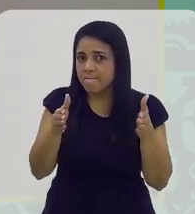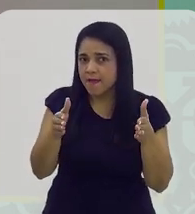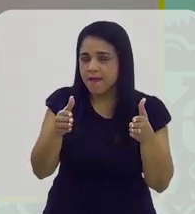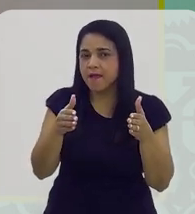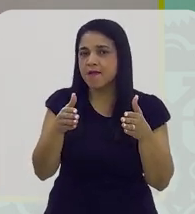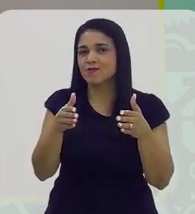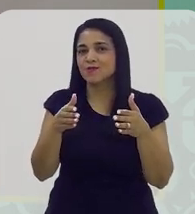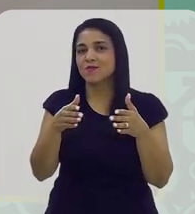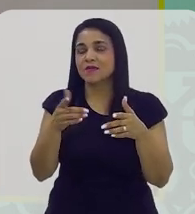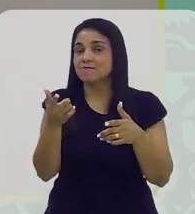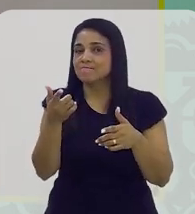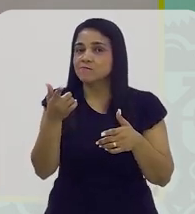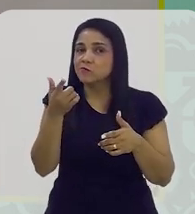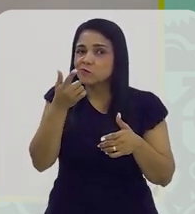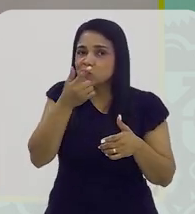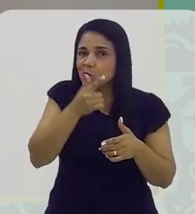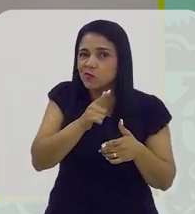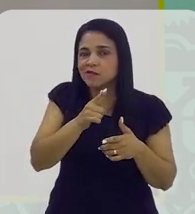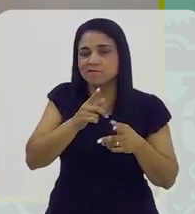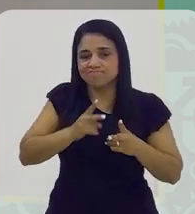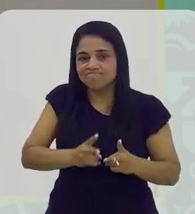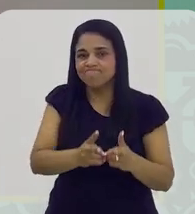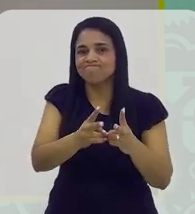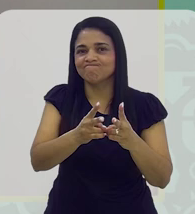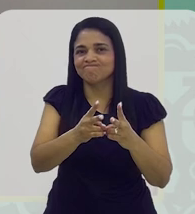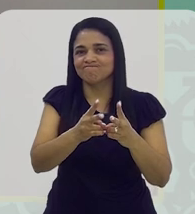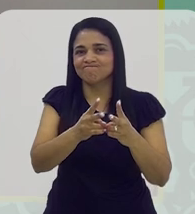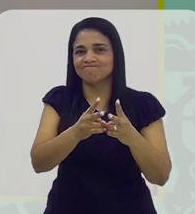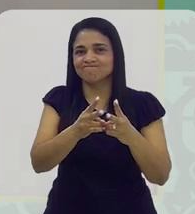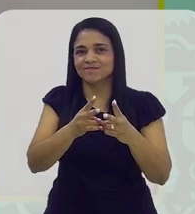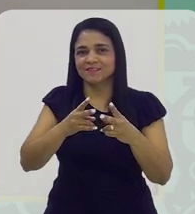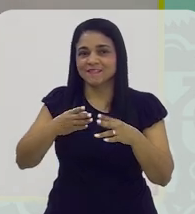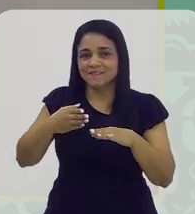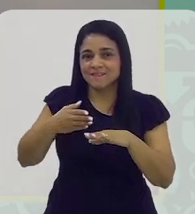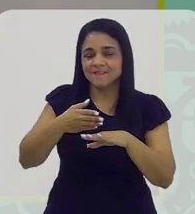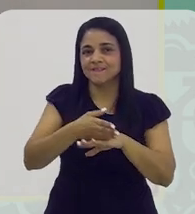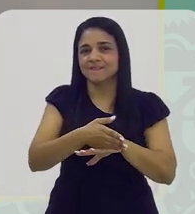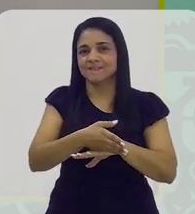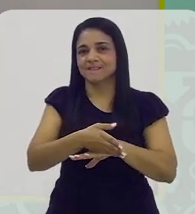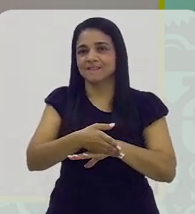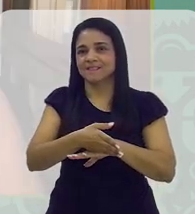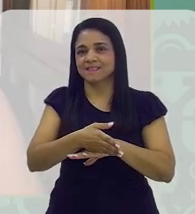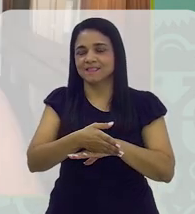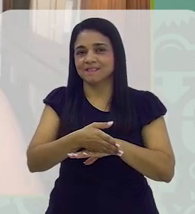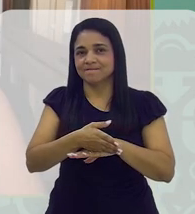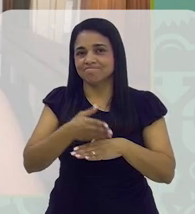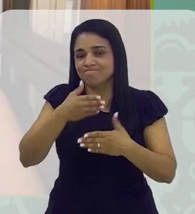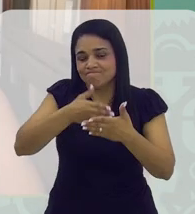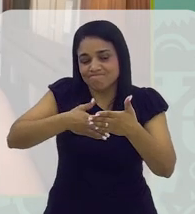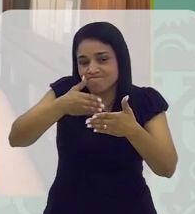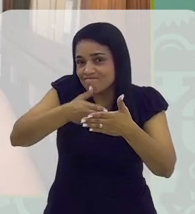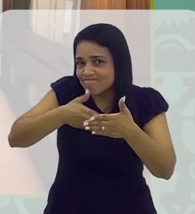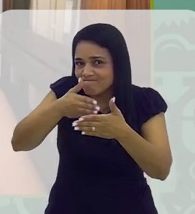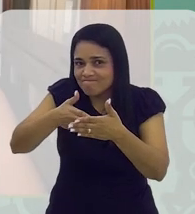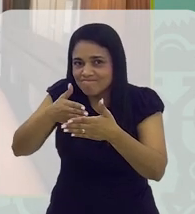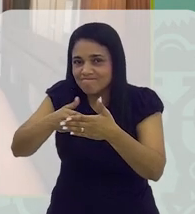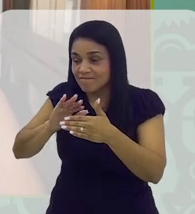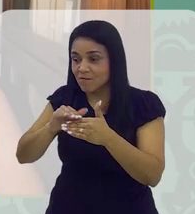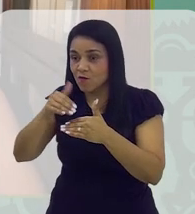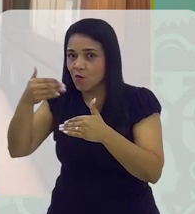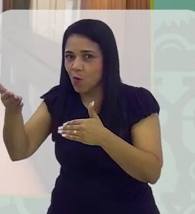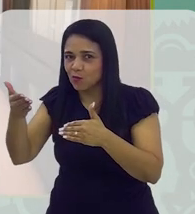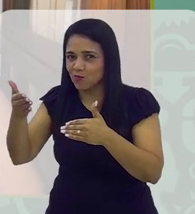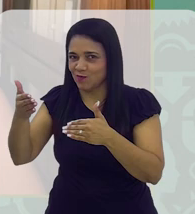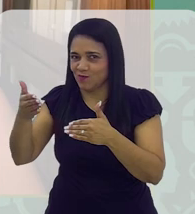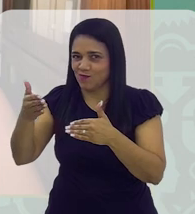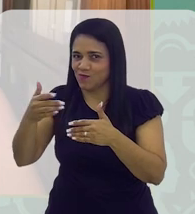abertos, eles conseguem não ter uma invasão de gente de fora. Eles formam uma barreira entre eles.